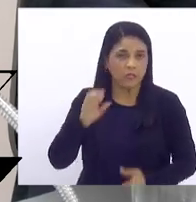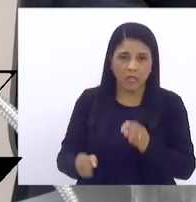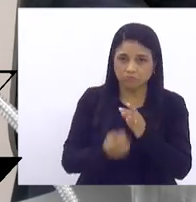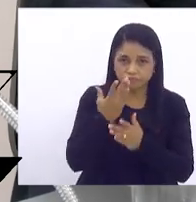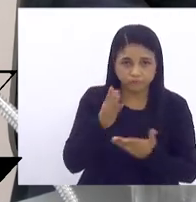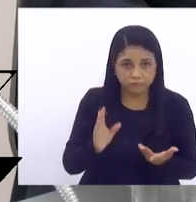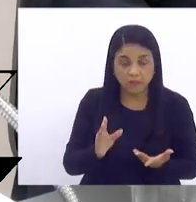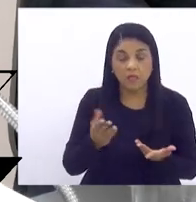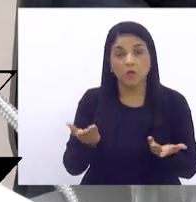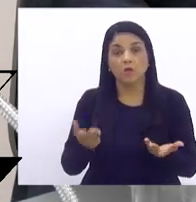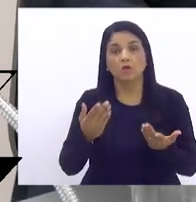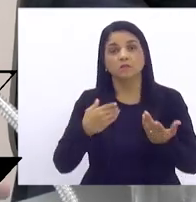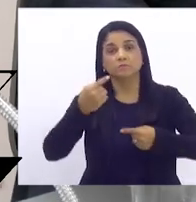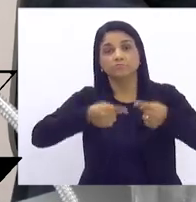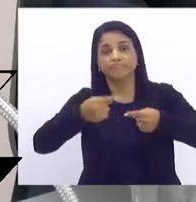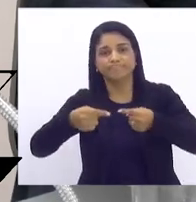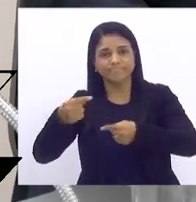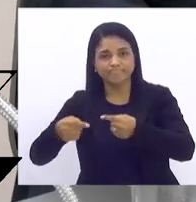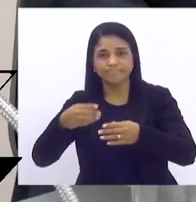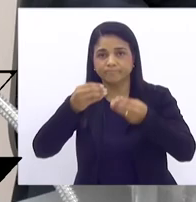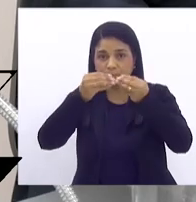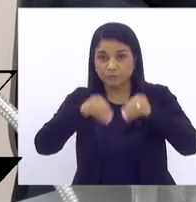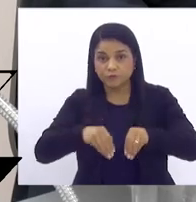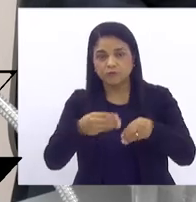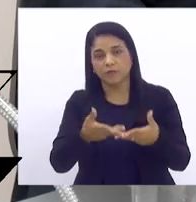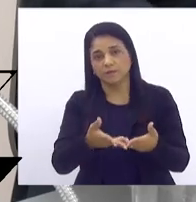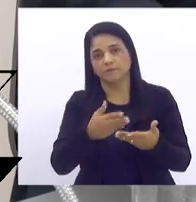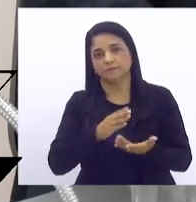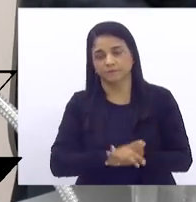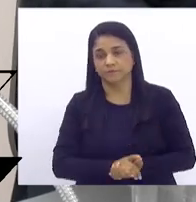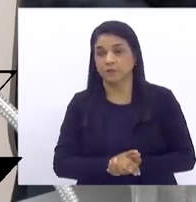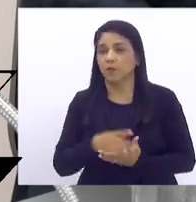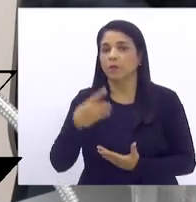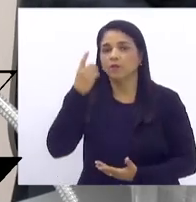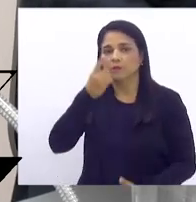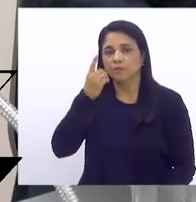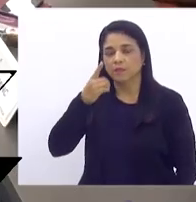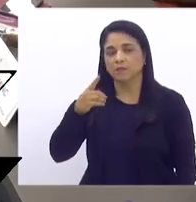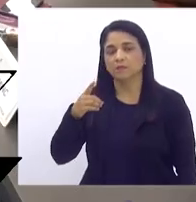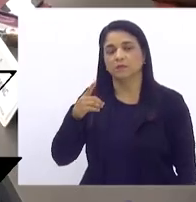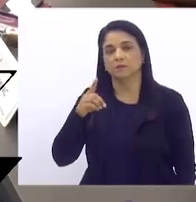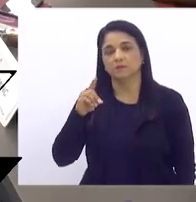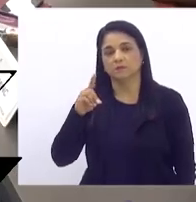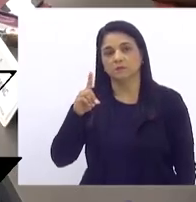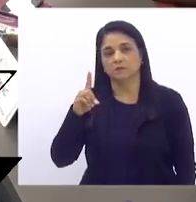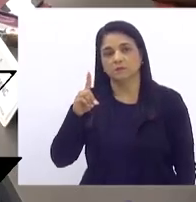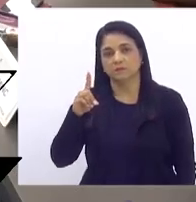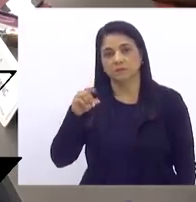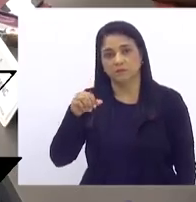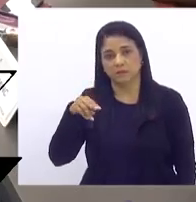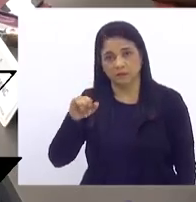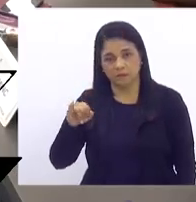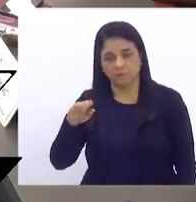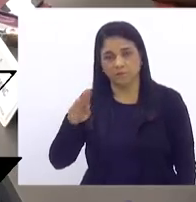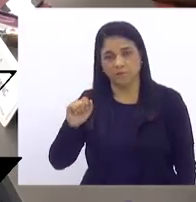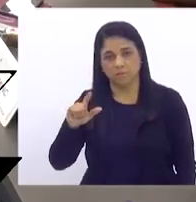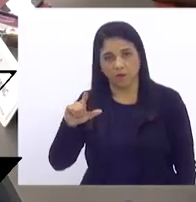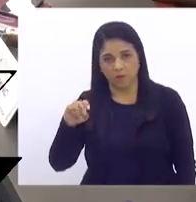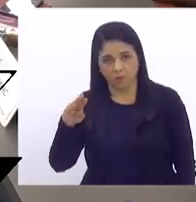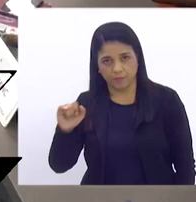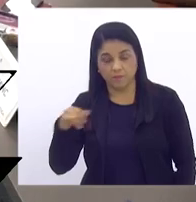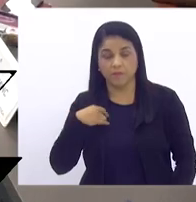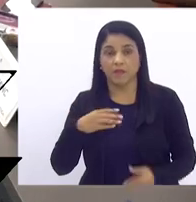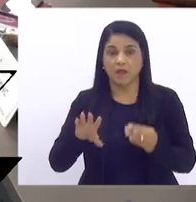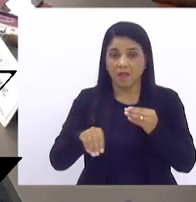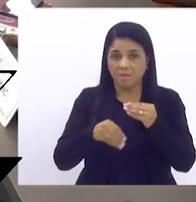a colação a eventual prejudicabilidade da matéria. Deputada Dani Balbi. Então, é que Obrigada, presidente. A questão é que as emendas, tanto